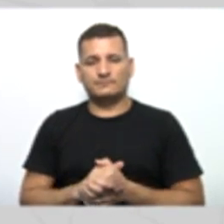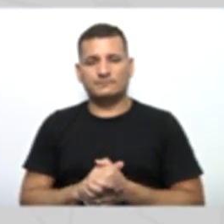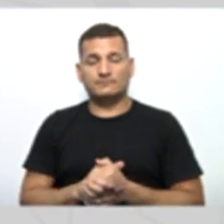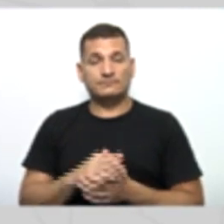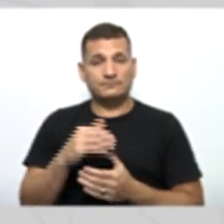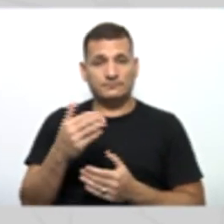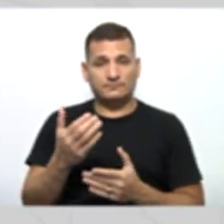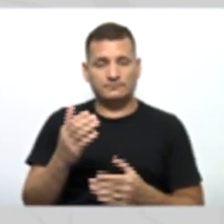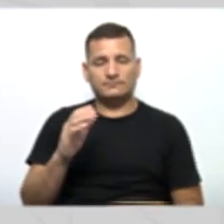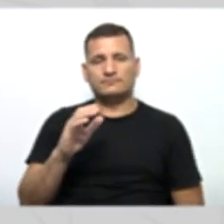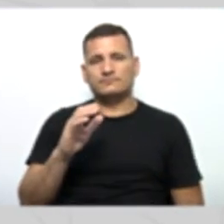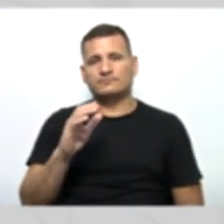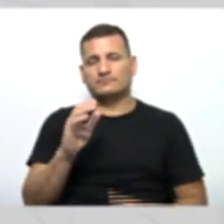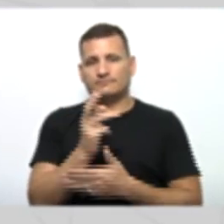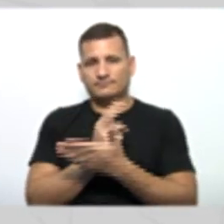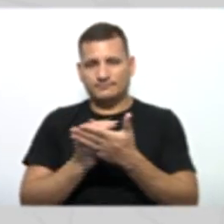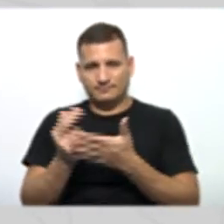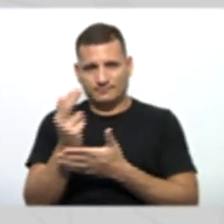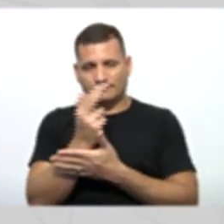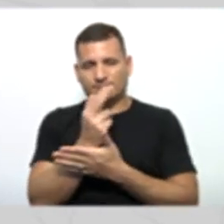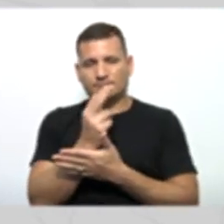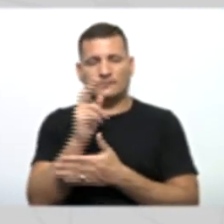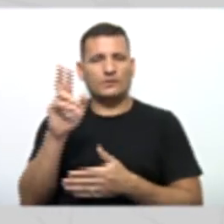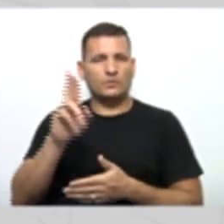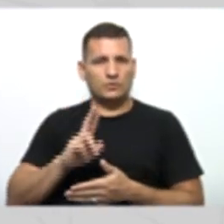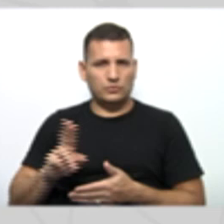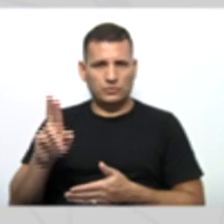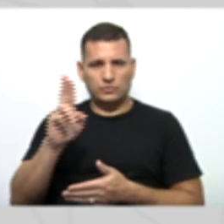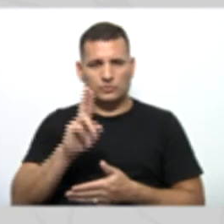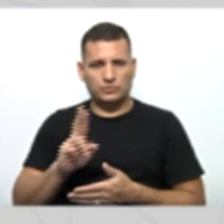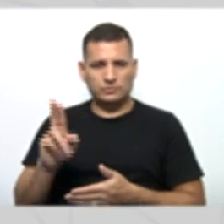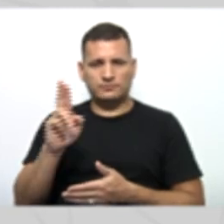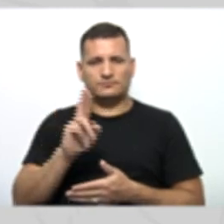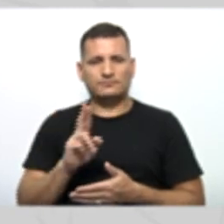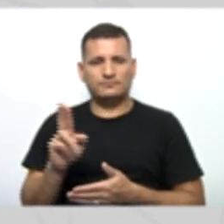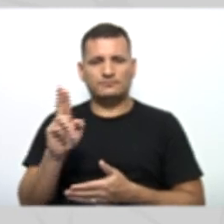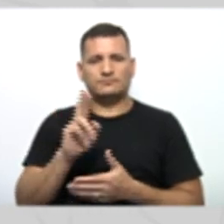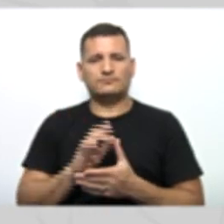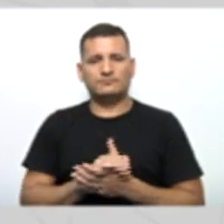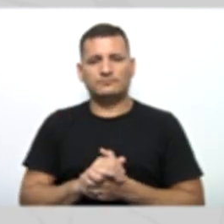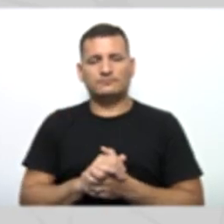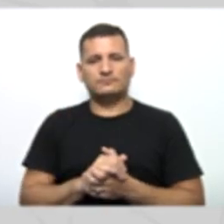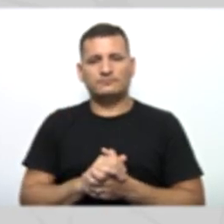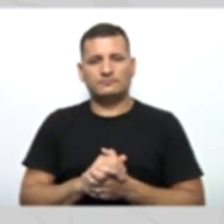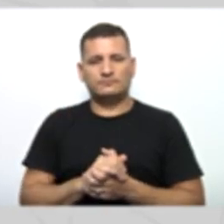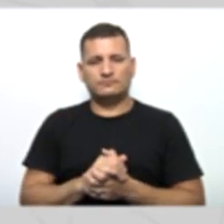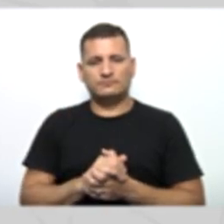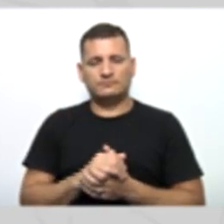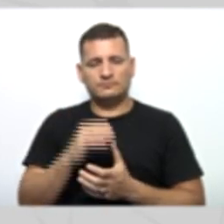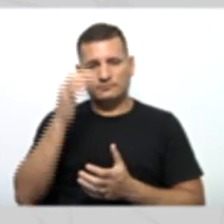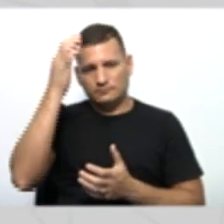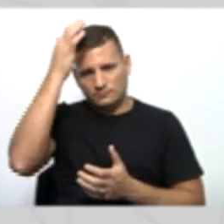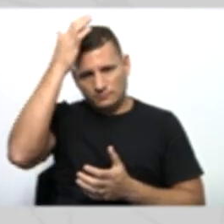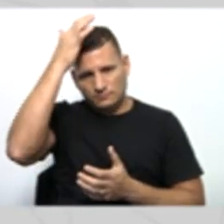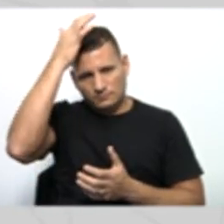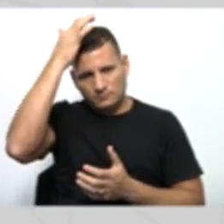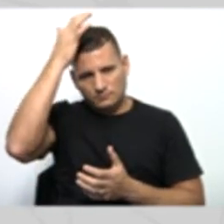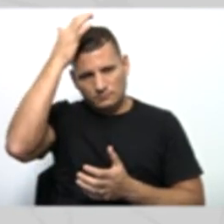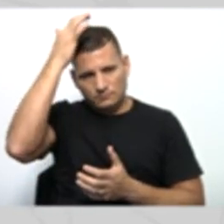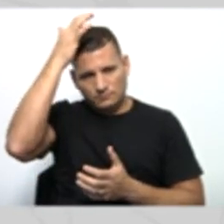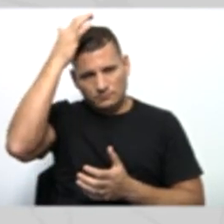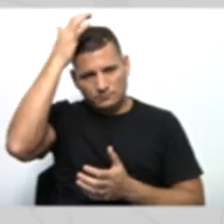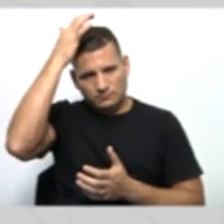caso de uso, pessoal, ele é o quê? Para os nossos estudos, consideramos o quê? Sistema de